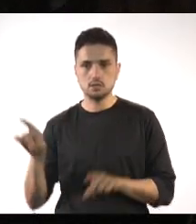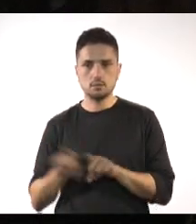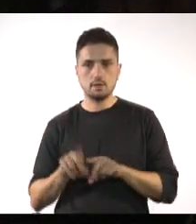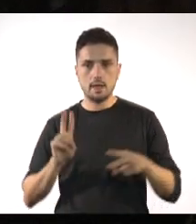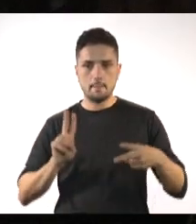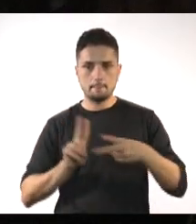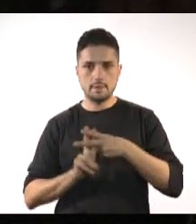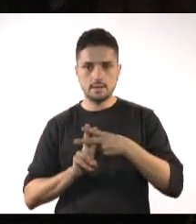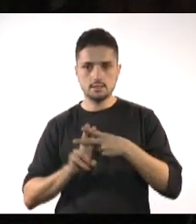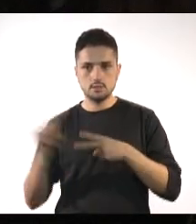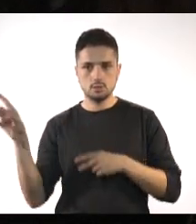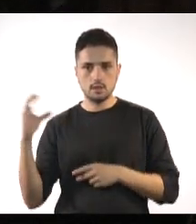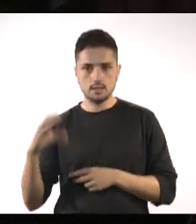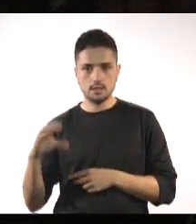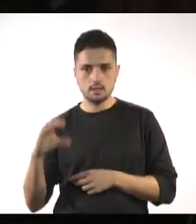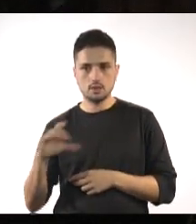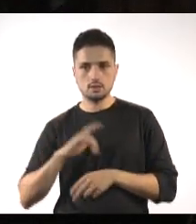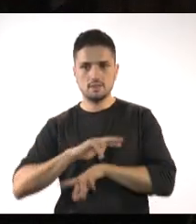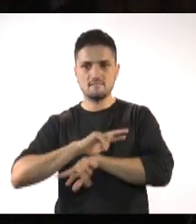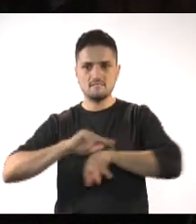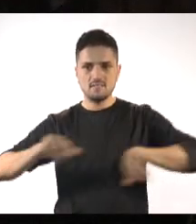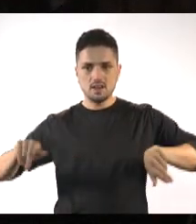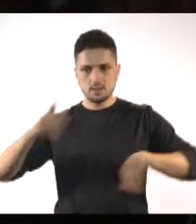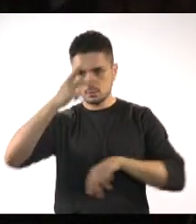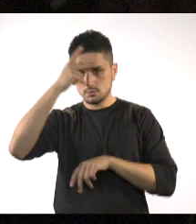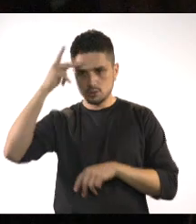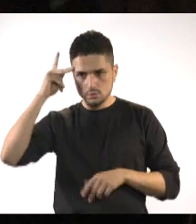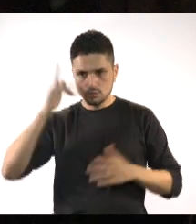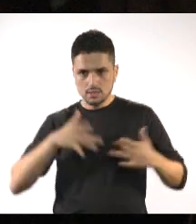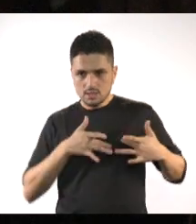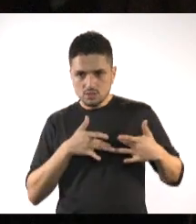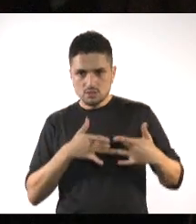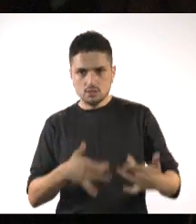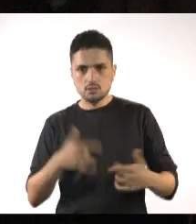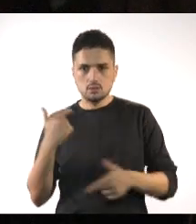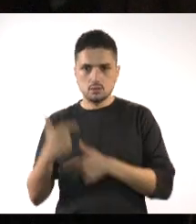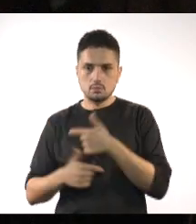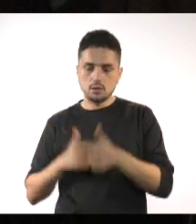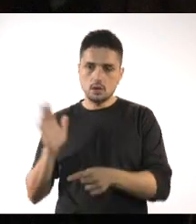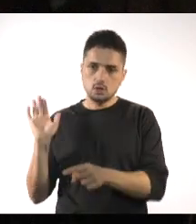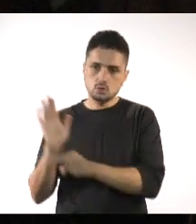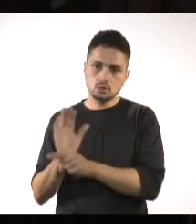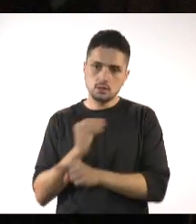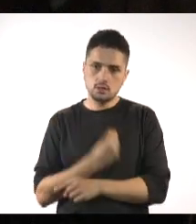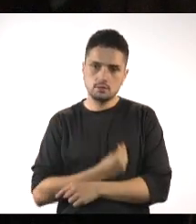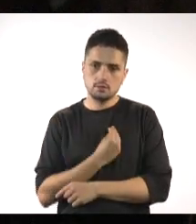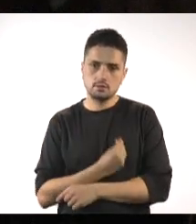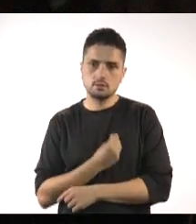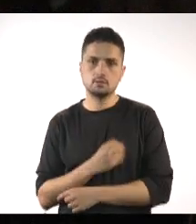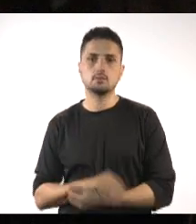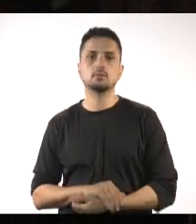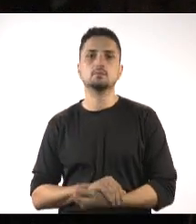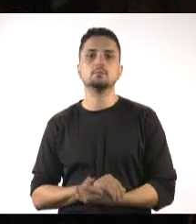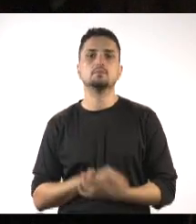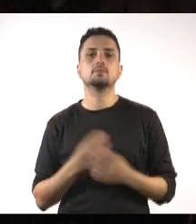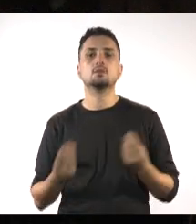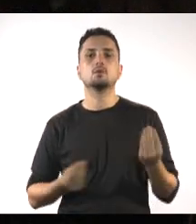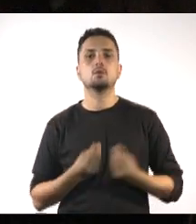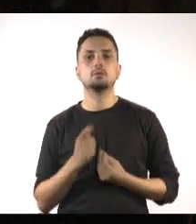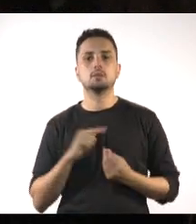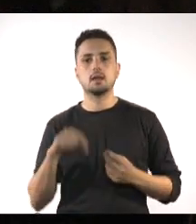presídio, lá em Niterói, enfim, várias pessoas que se dedicam a esse trabalho de cuidar da vida e que dão essa contribuição. E como é que a gente está numa